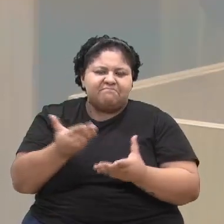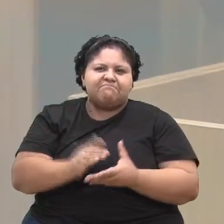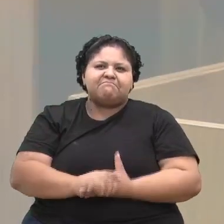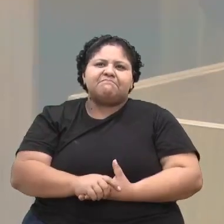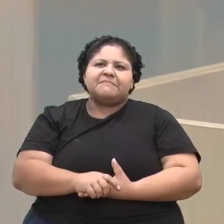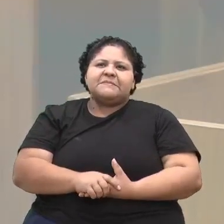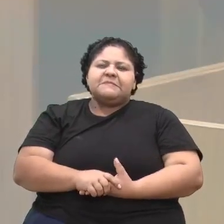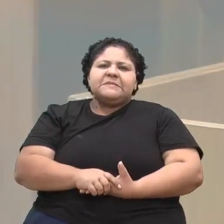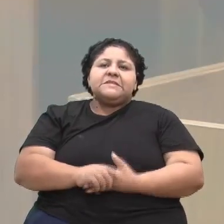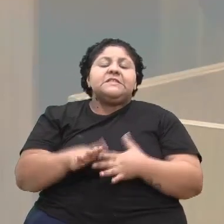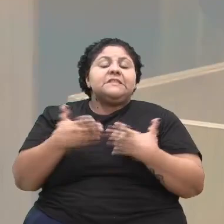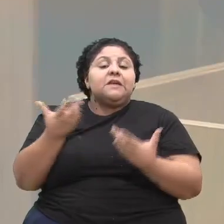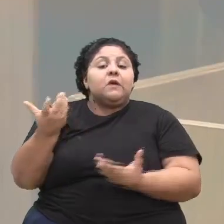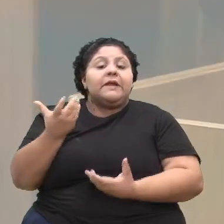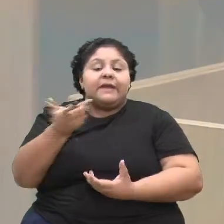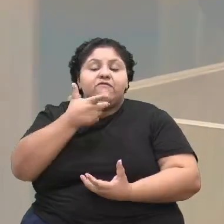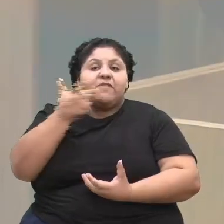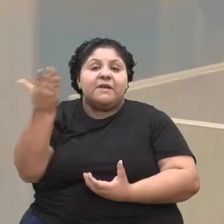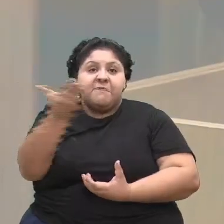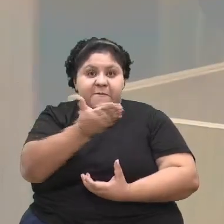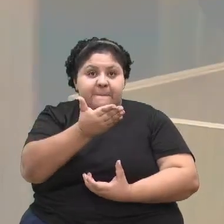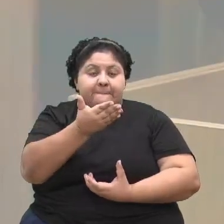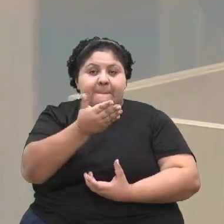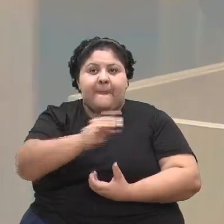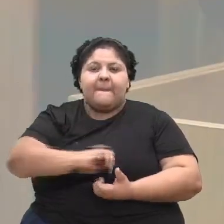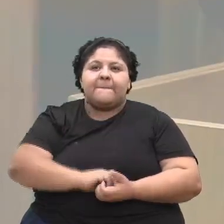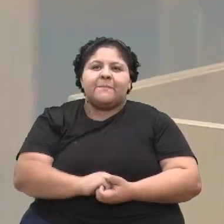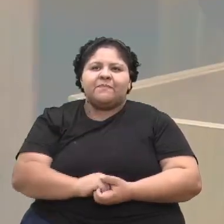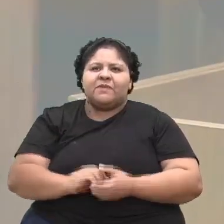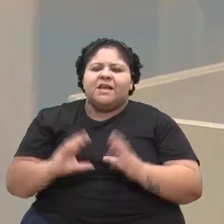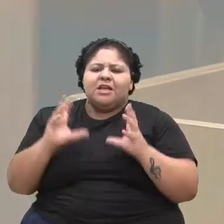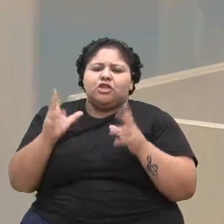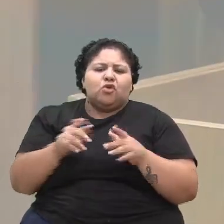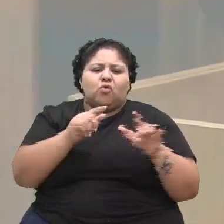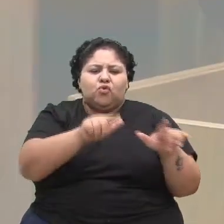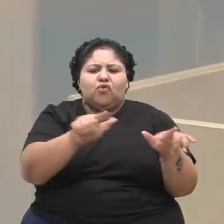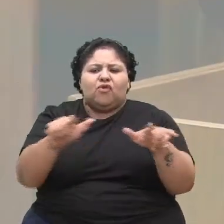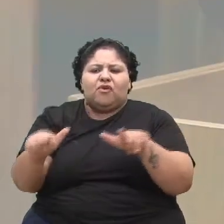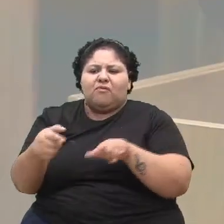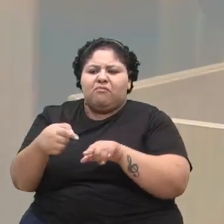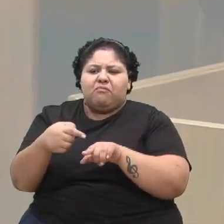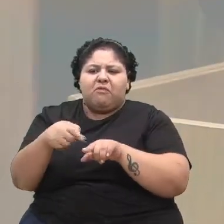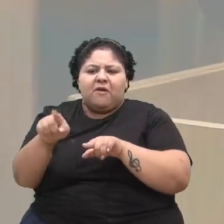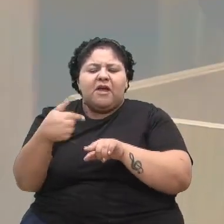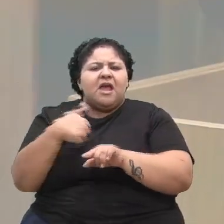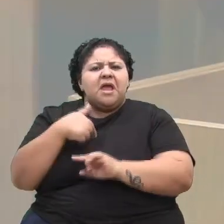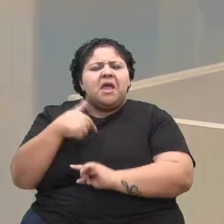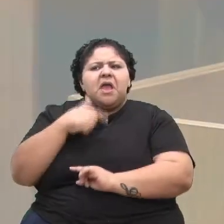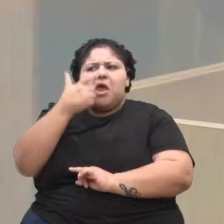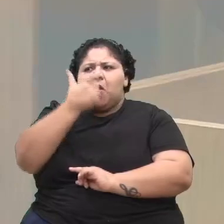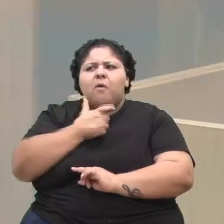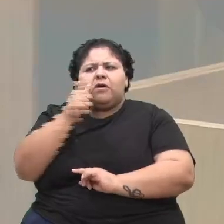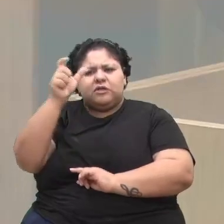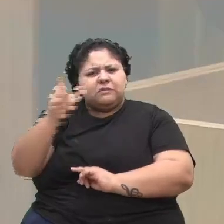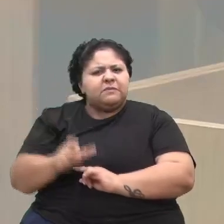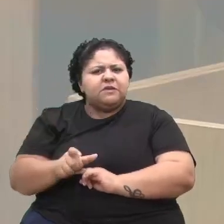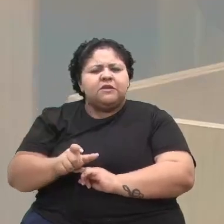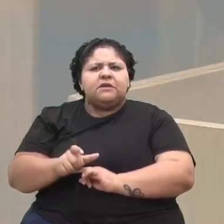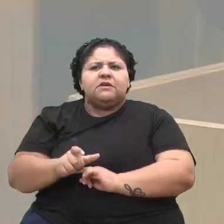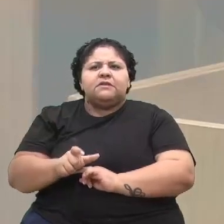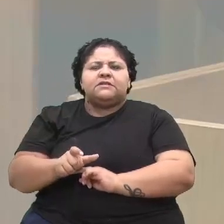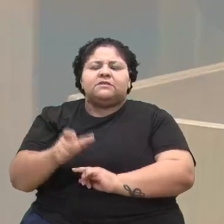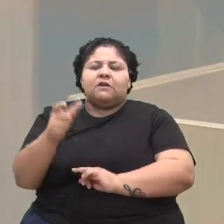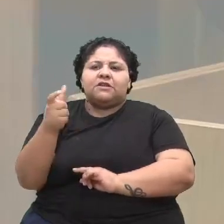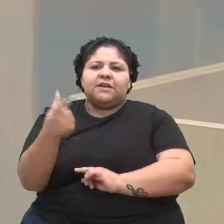Então, eu quero dizer para vocês que em todo lugar que eu vou, eu acho que eu sou uma pessoa de sorte,